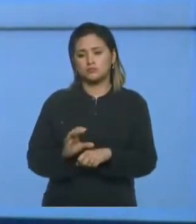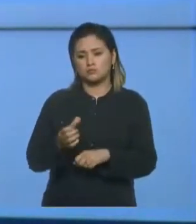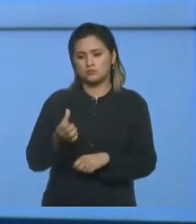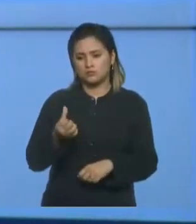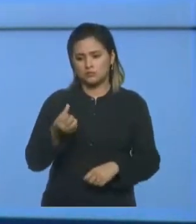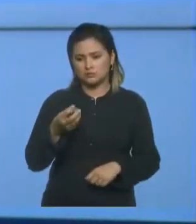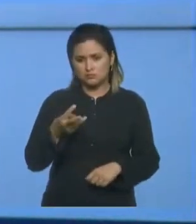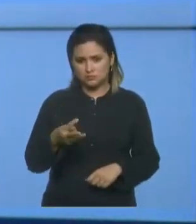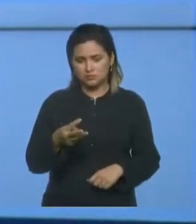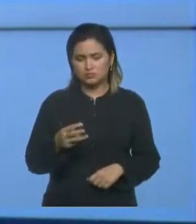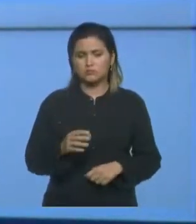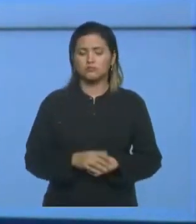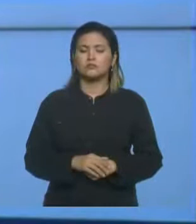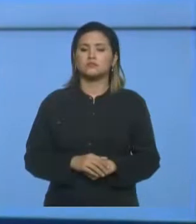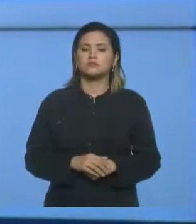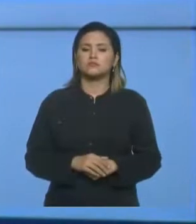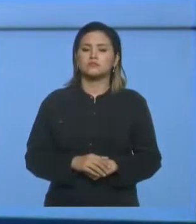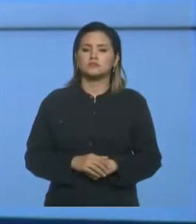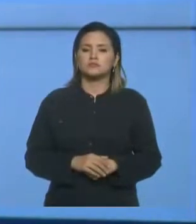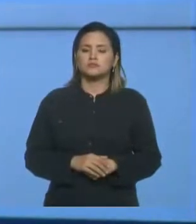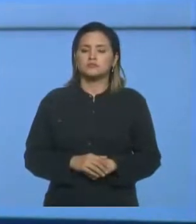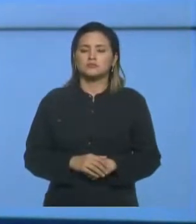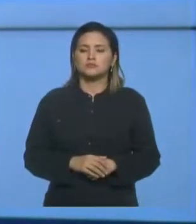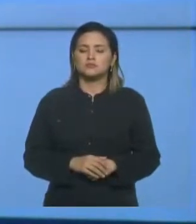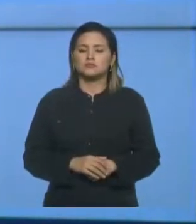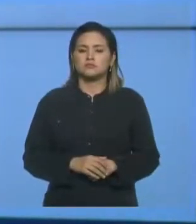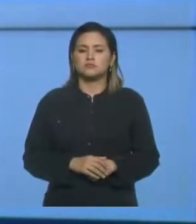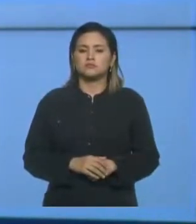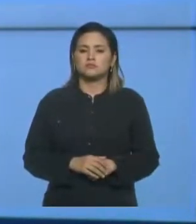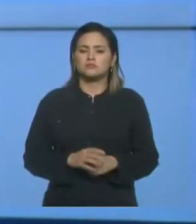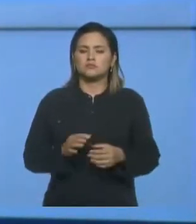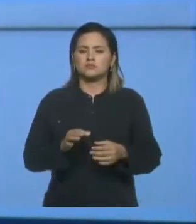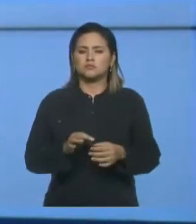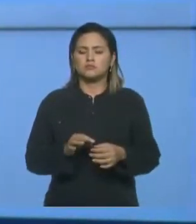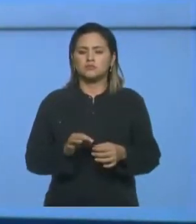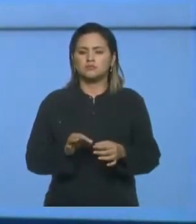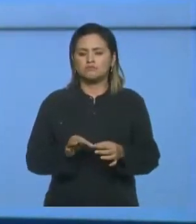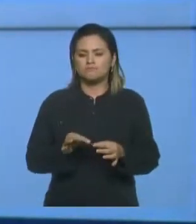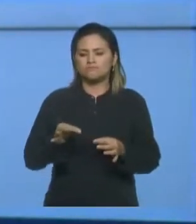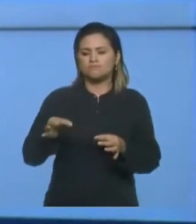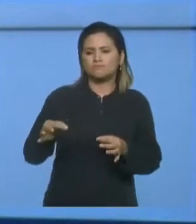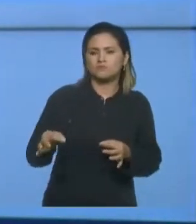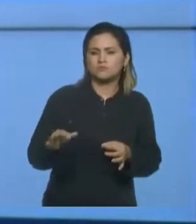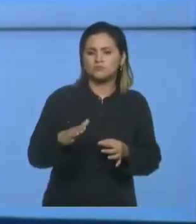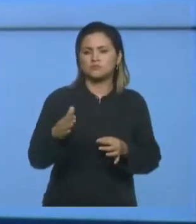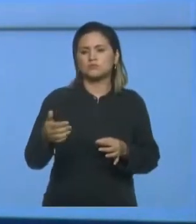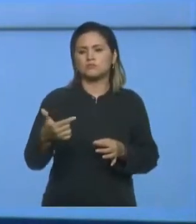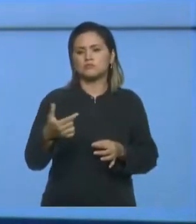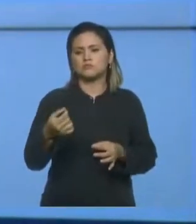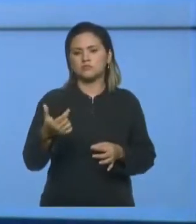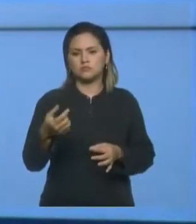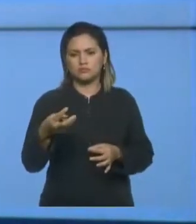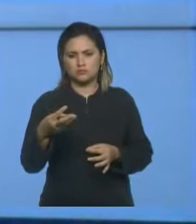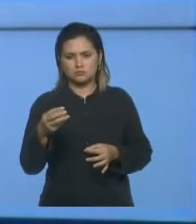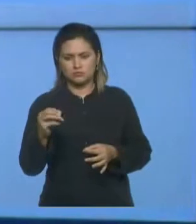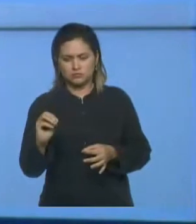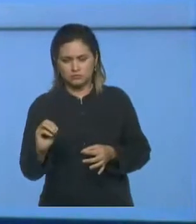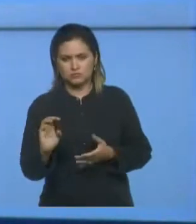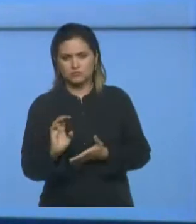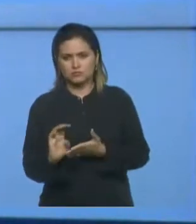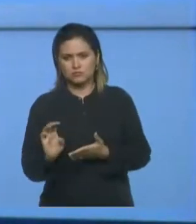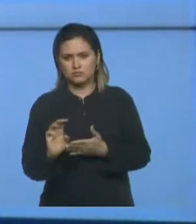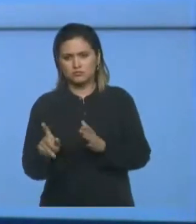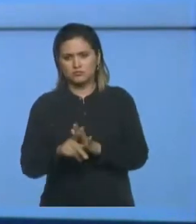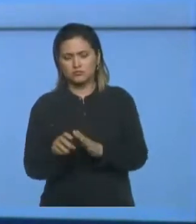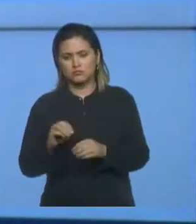alterou, prorrogando o Fundo Estadual de Combate ao Câncer até 2030, pode passar. Em seguida, a Lei Complementar 170,